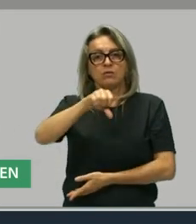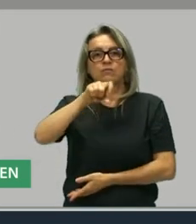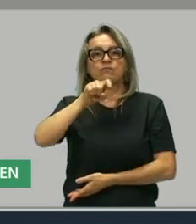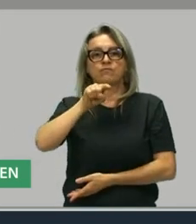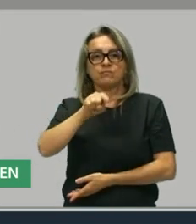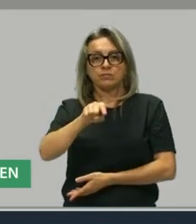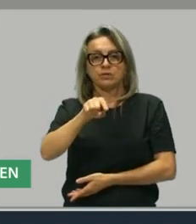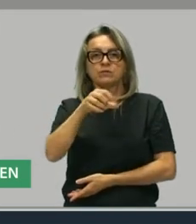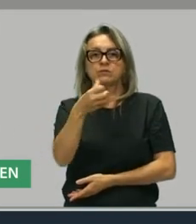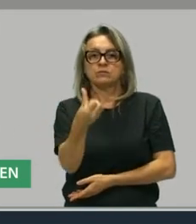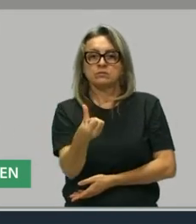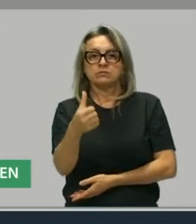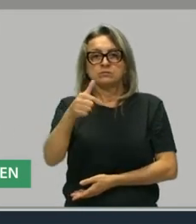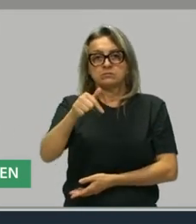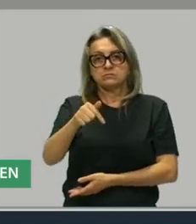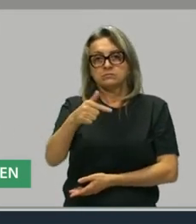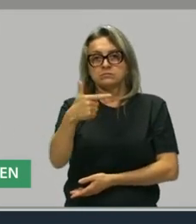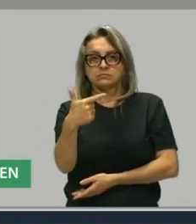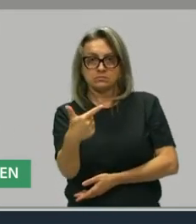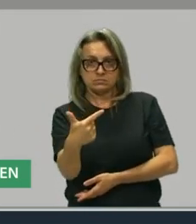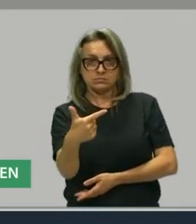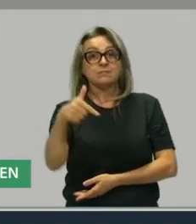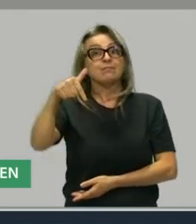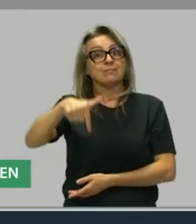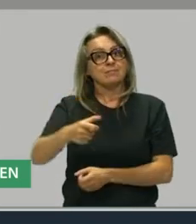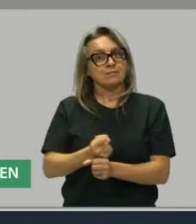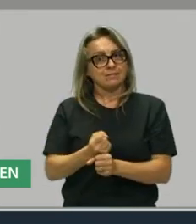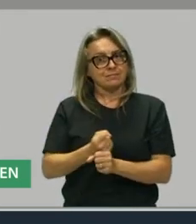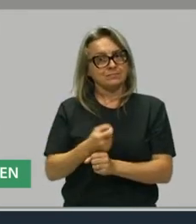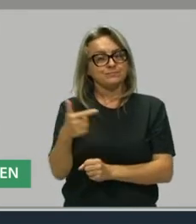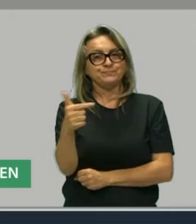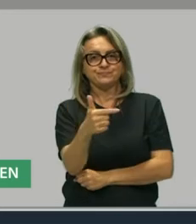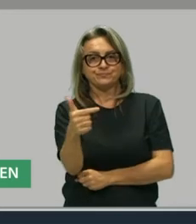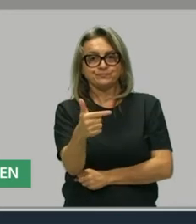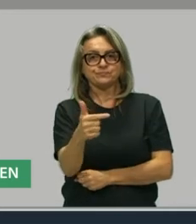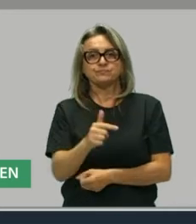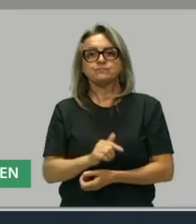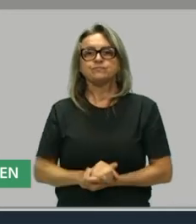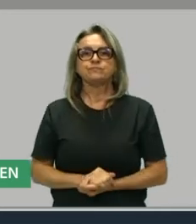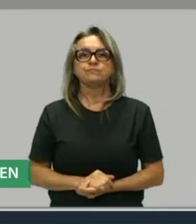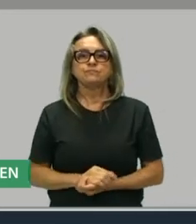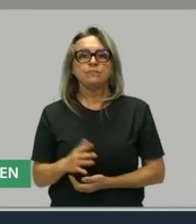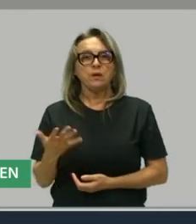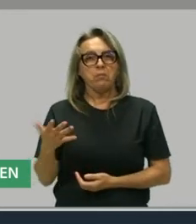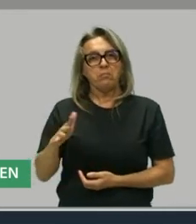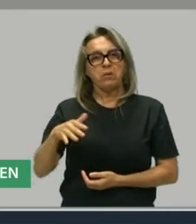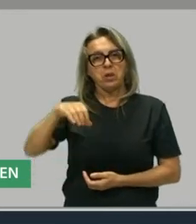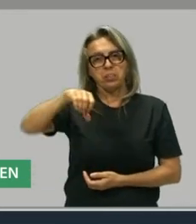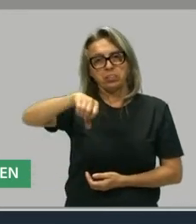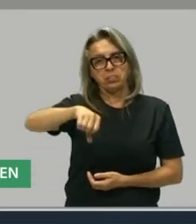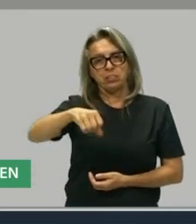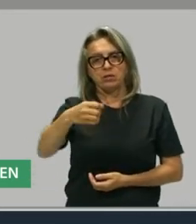9.672 cirurgias neste ano de 2022. É uma média de